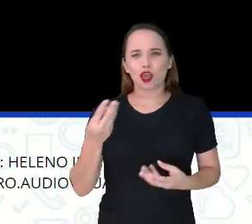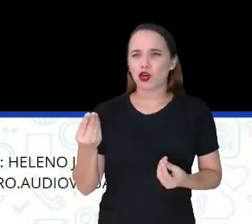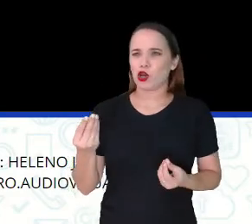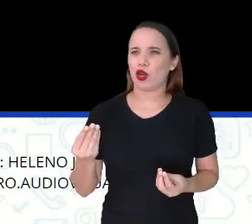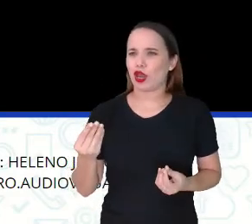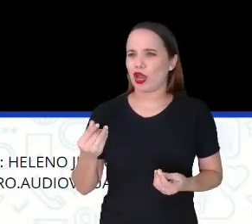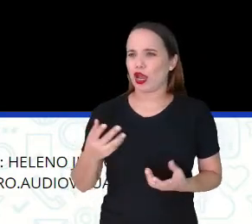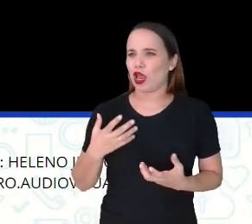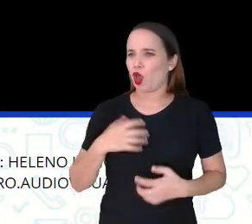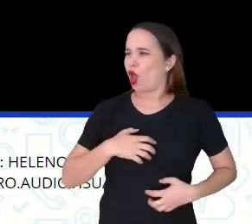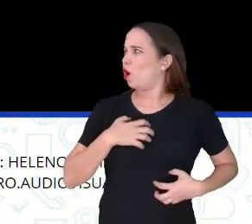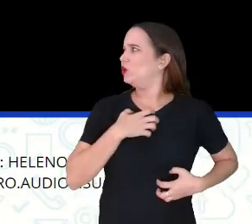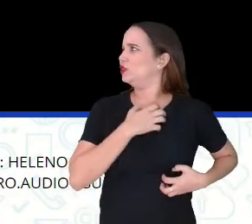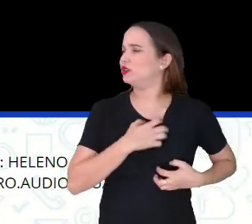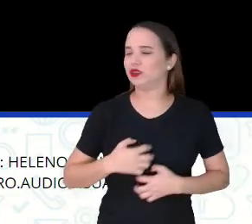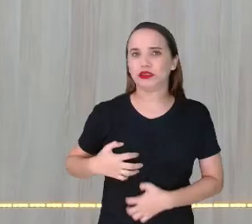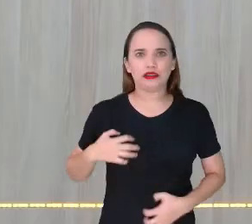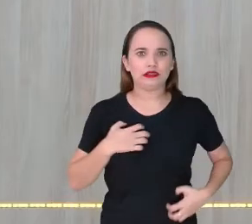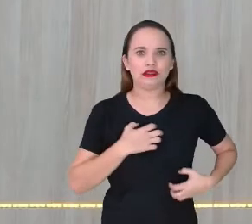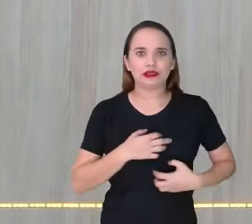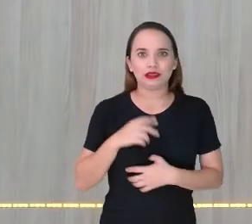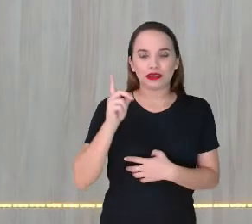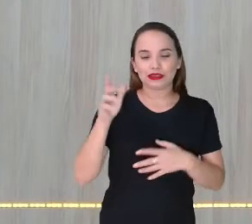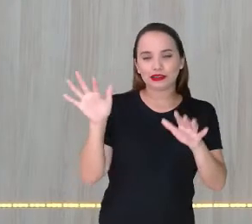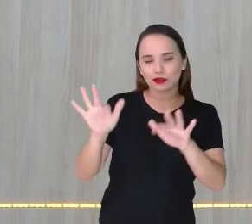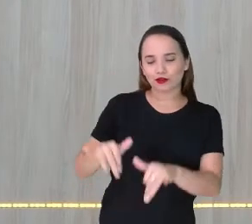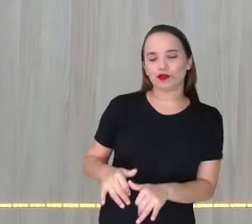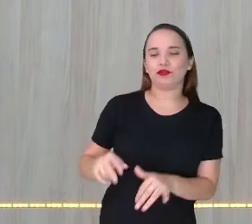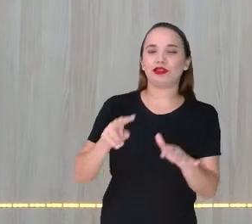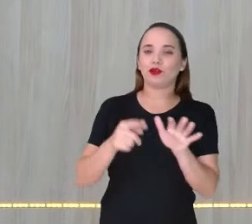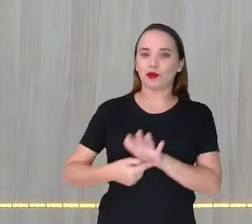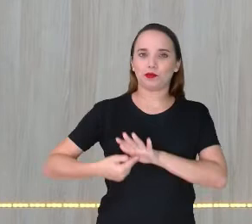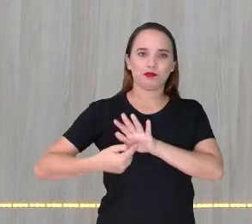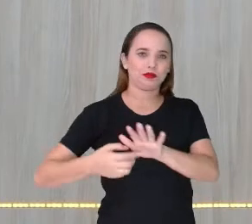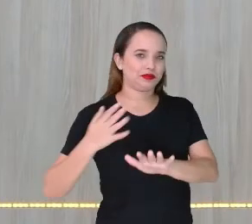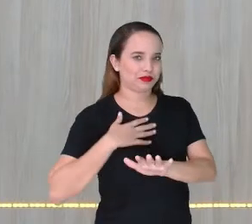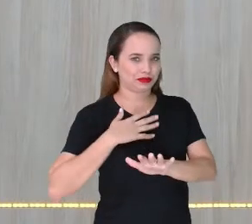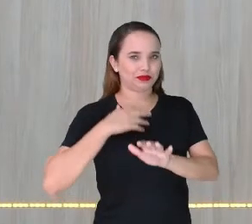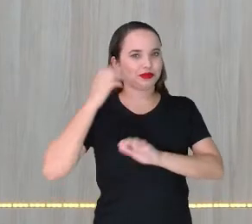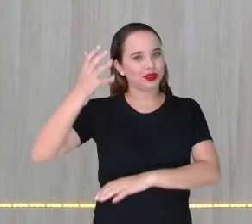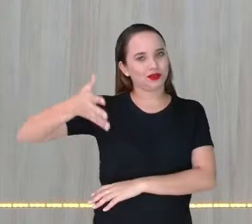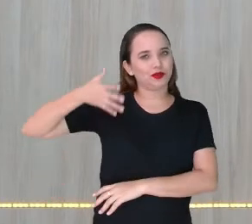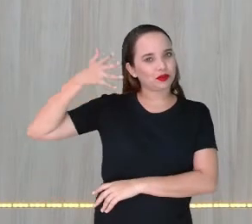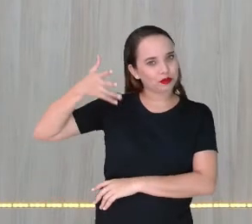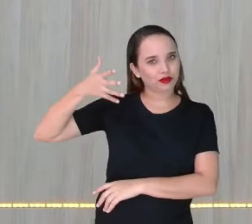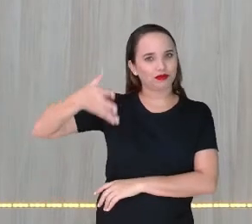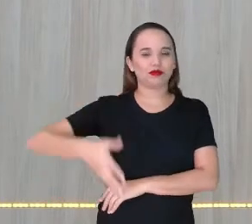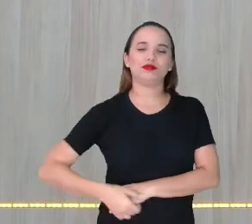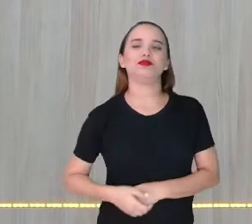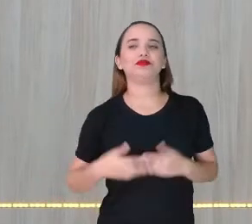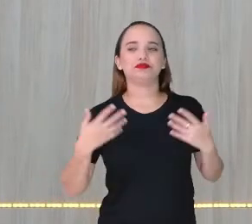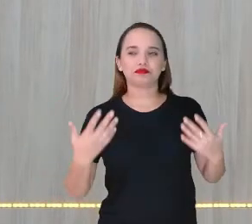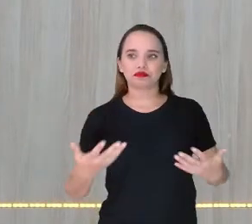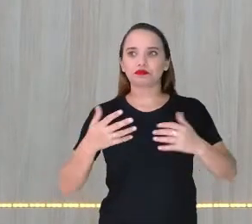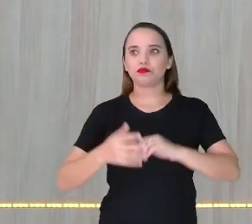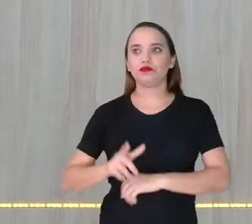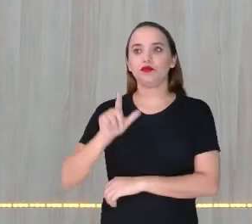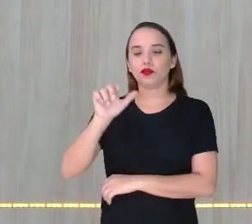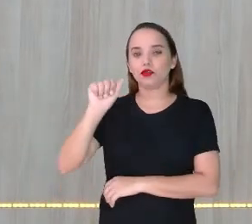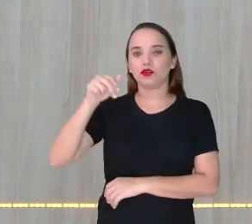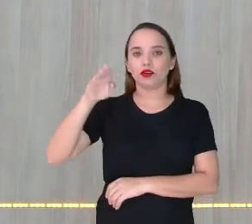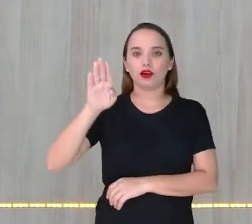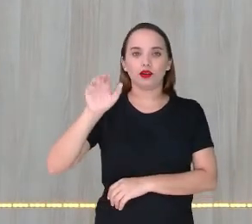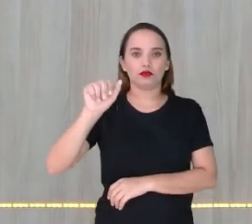de desespero, de o final de uma apresentação minha no último espetáculo que eu participei. Então, Laban, ele começou a